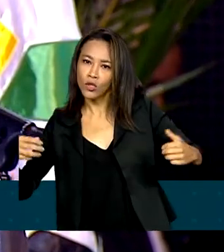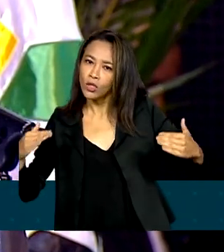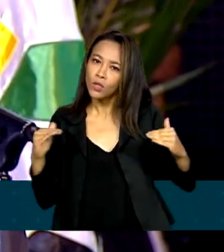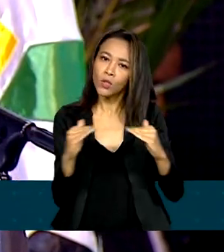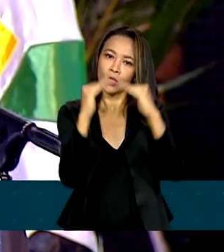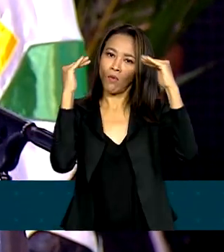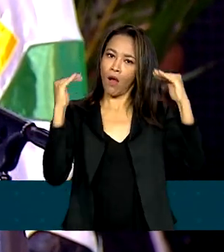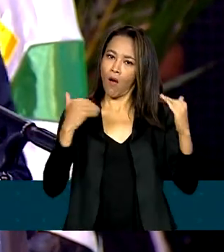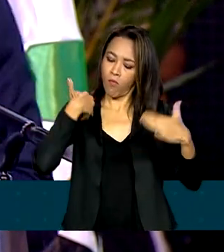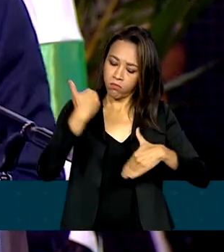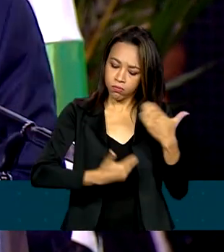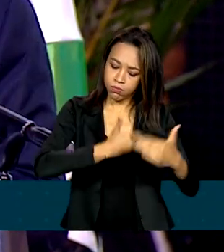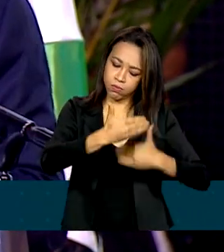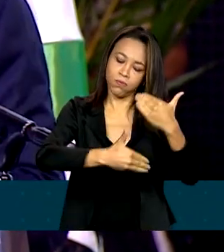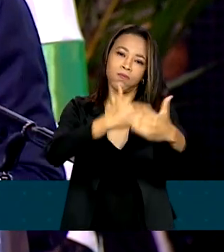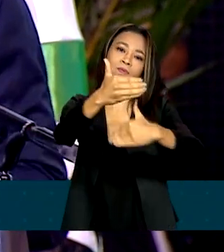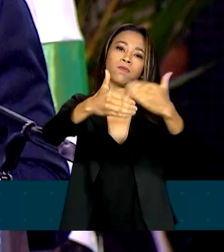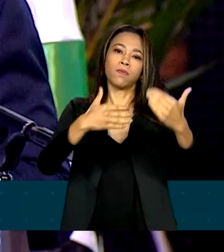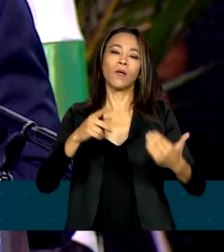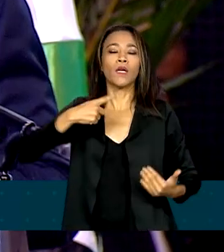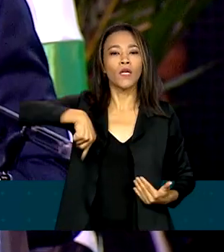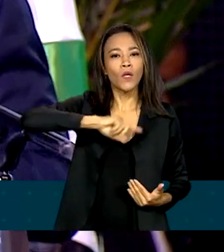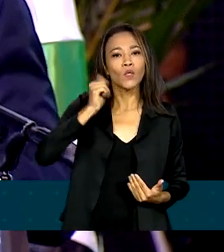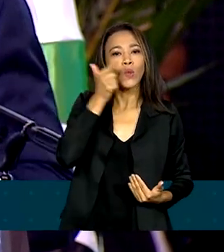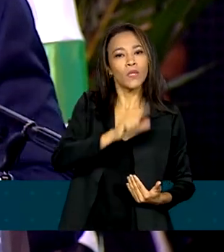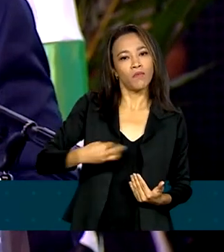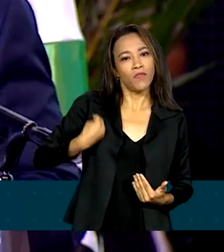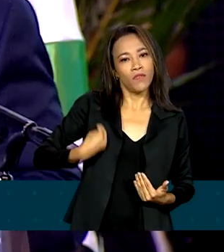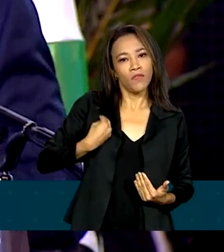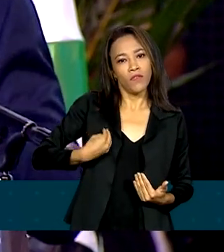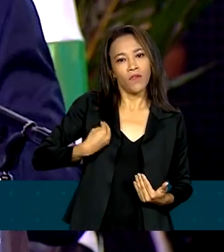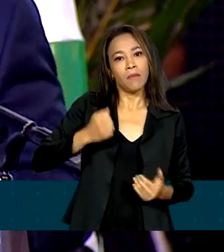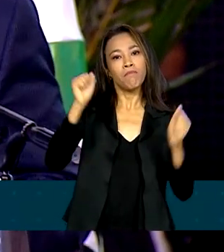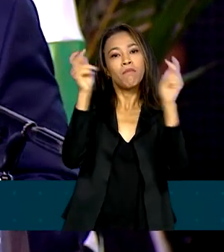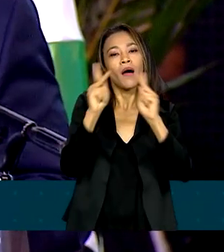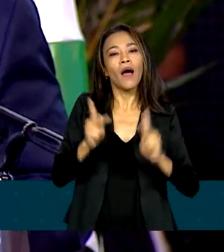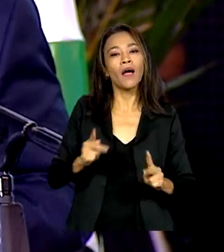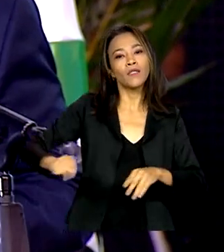conosco para que a gente possa viver num continente de paz, de tranquilidade.